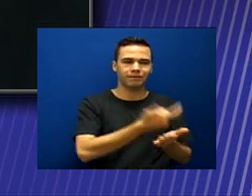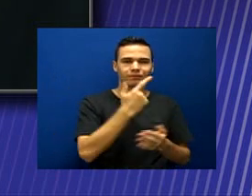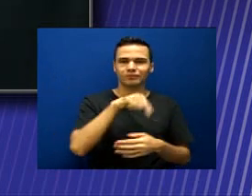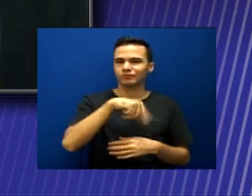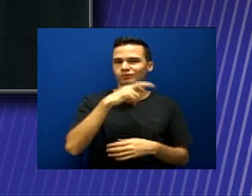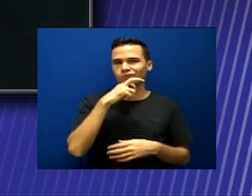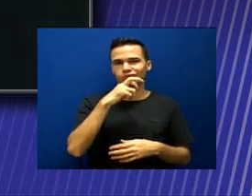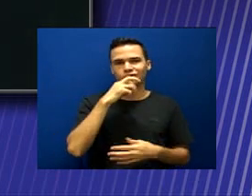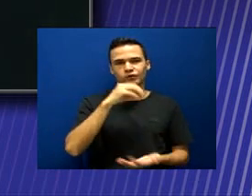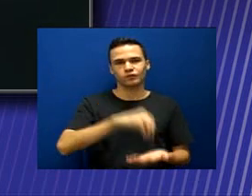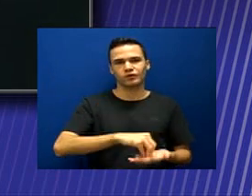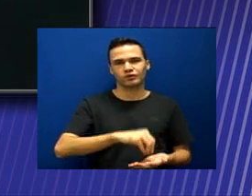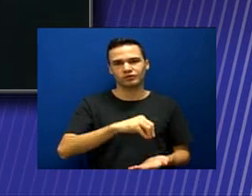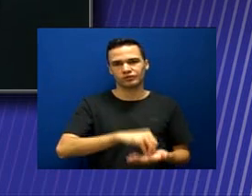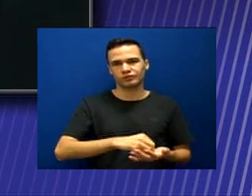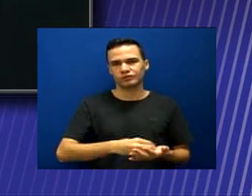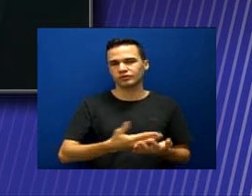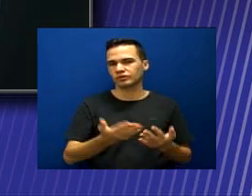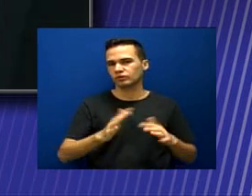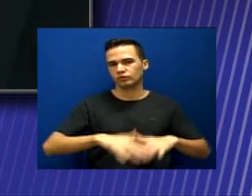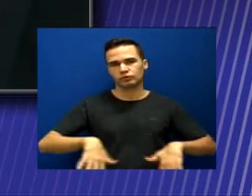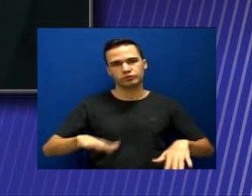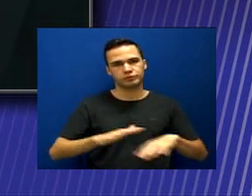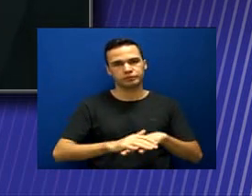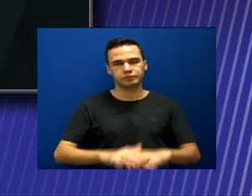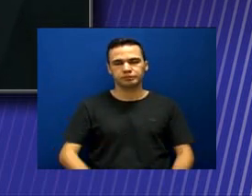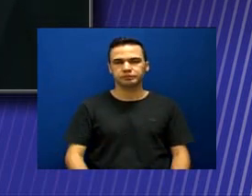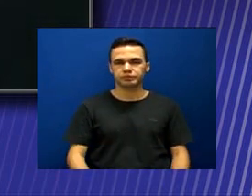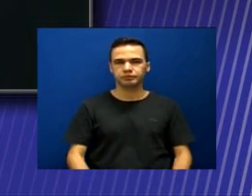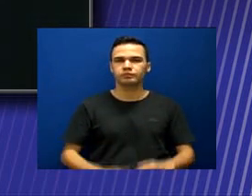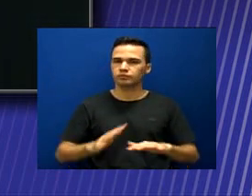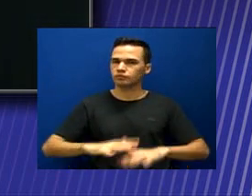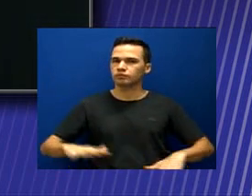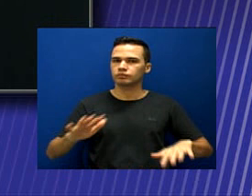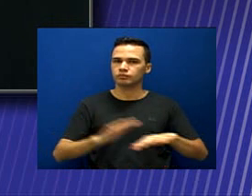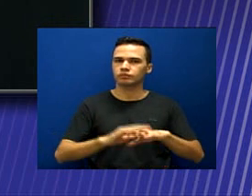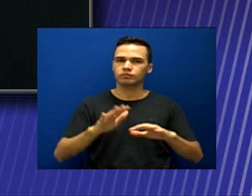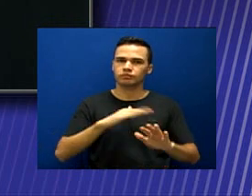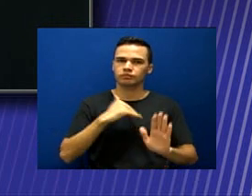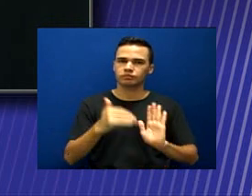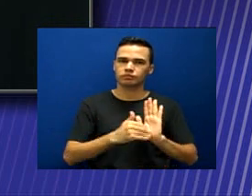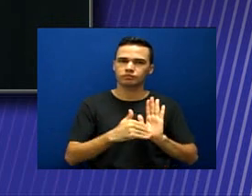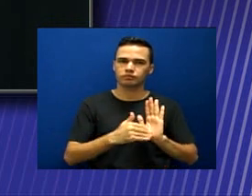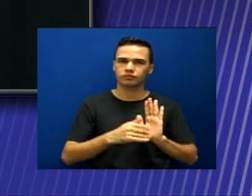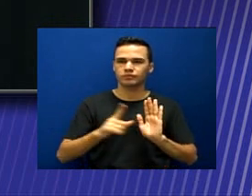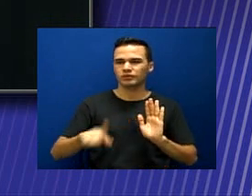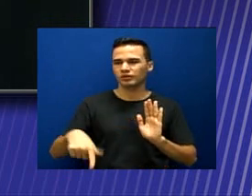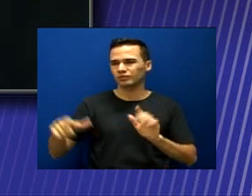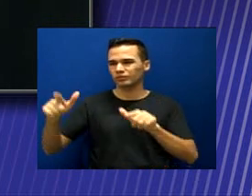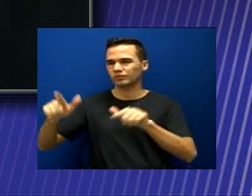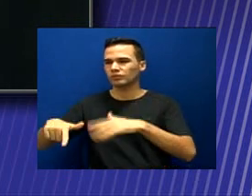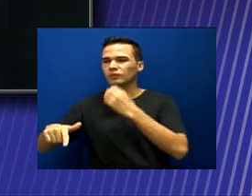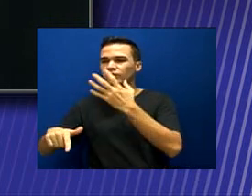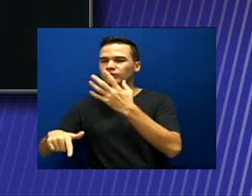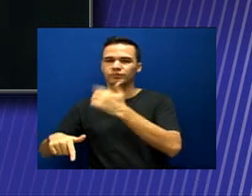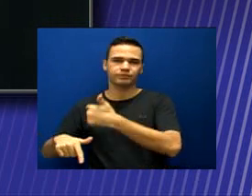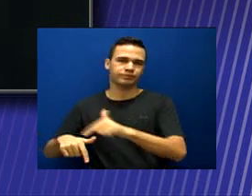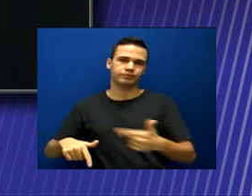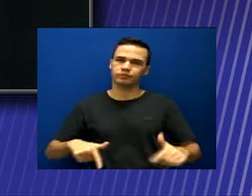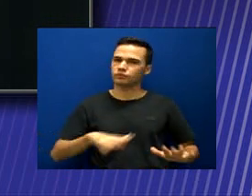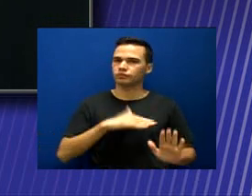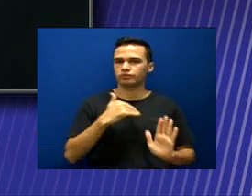de recursos na infraestrutura da cidade. Em tudo. Em tudo. Tudo, tudo. Em tudo. Não existe uma área que está bem. Isso porque nós estamos